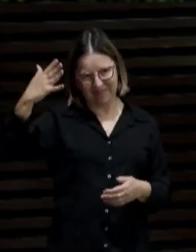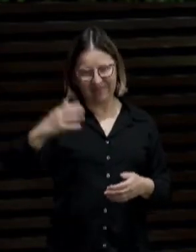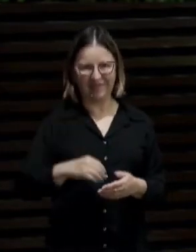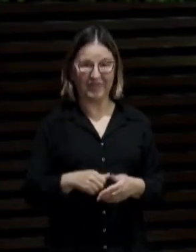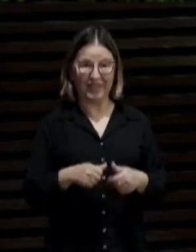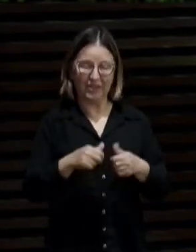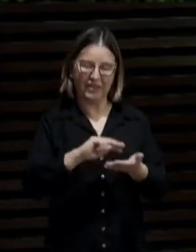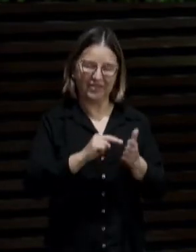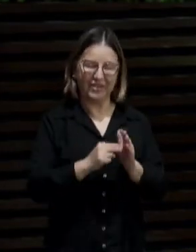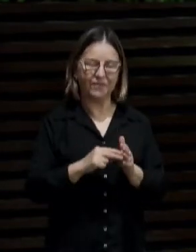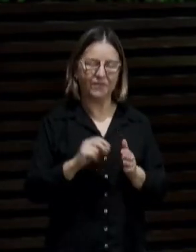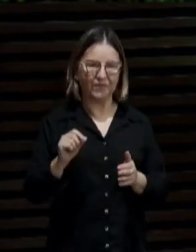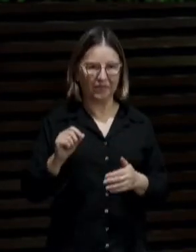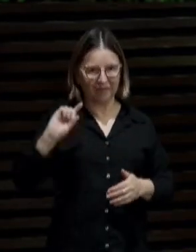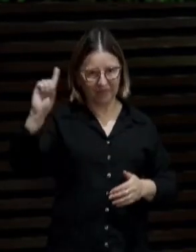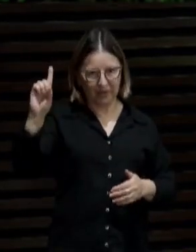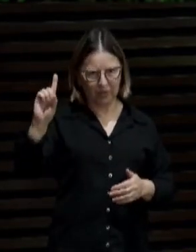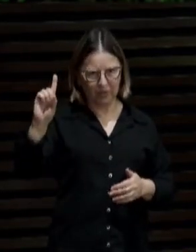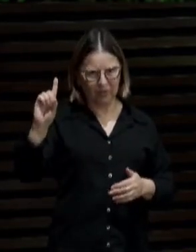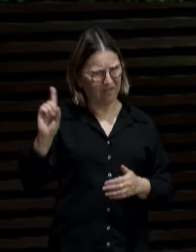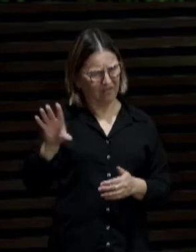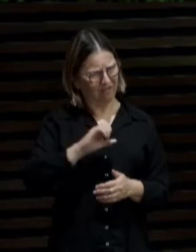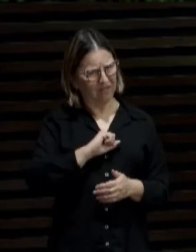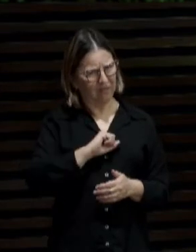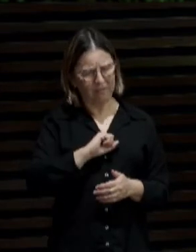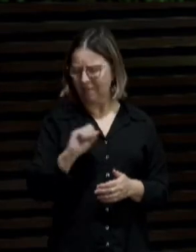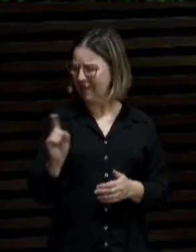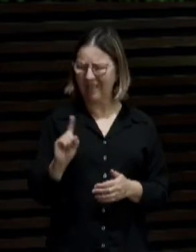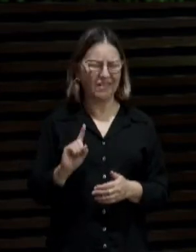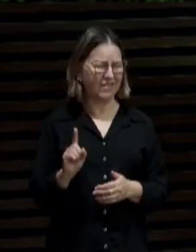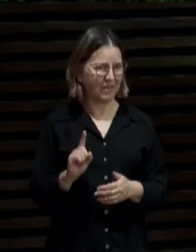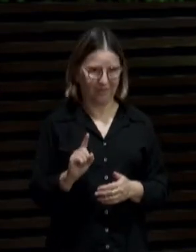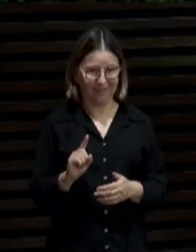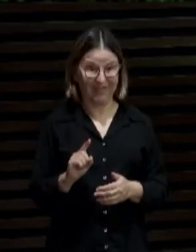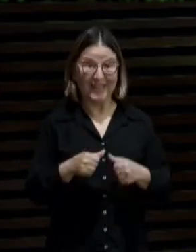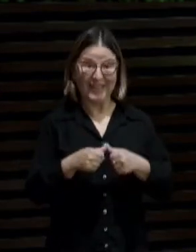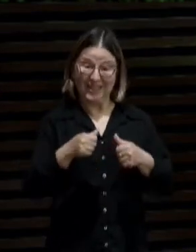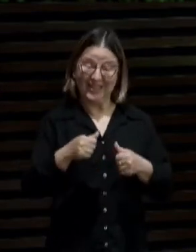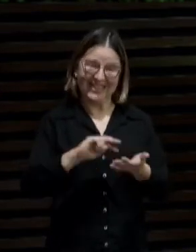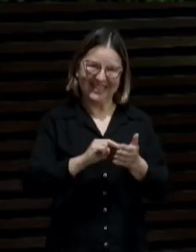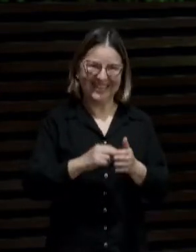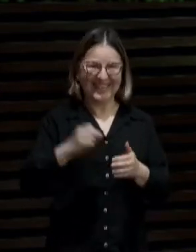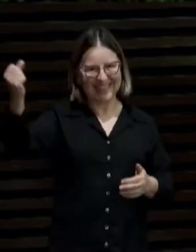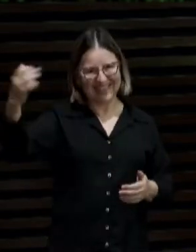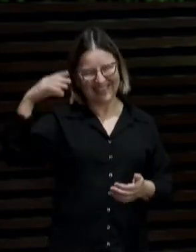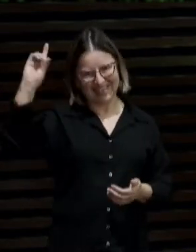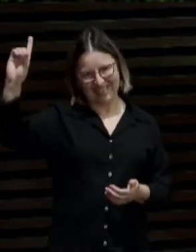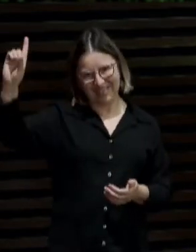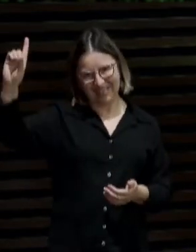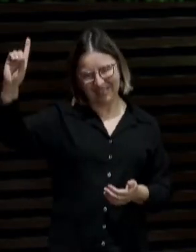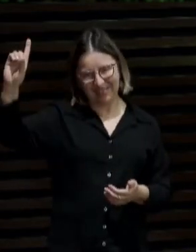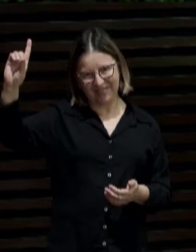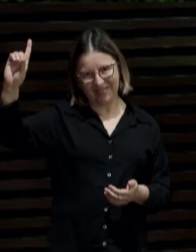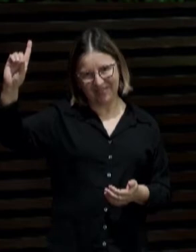Isso significa que Deus não nos ama? Não, não é isso que está falando. Isso significa que a graça de Deus,